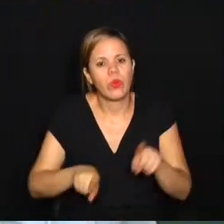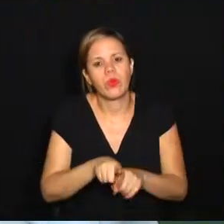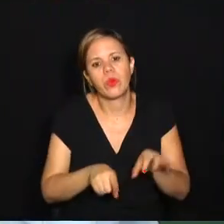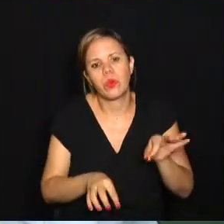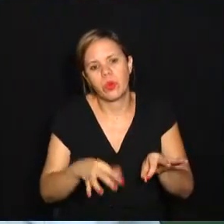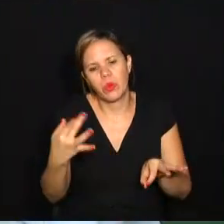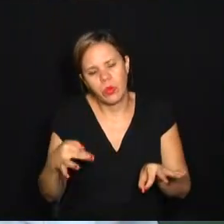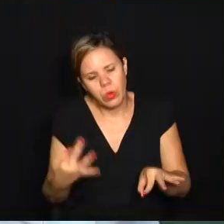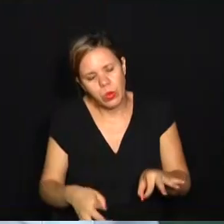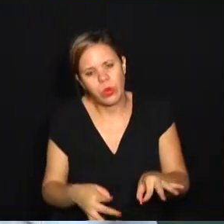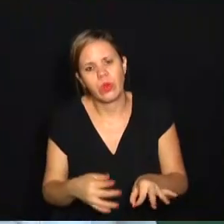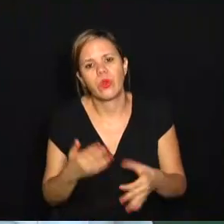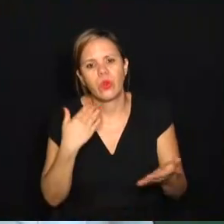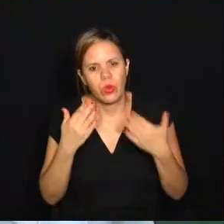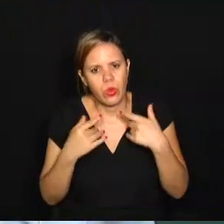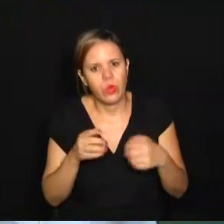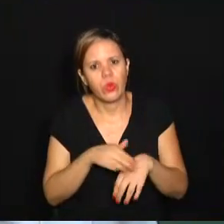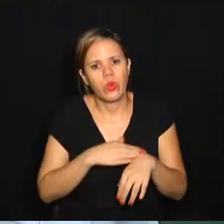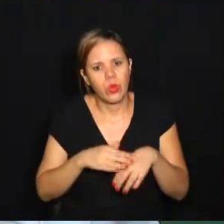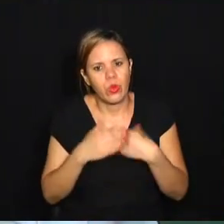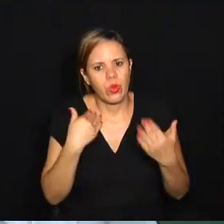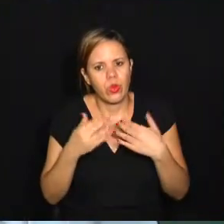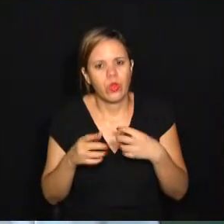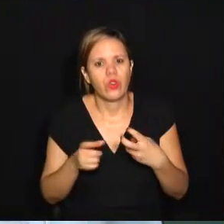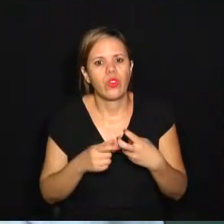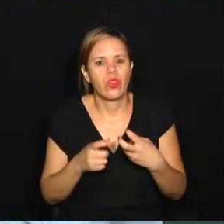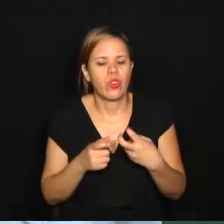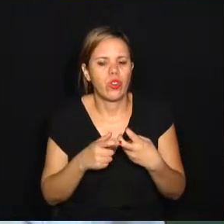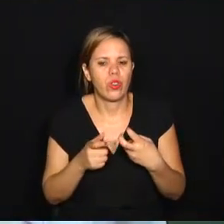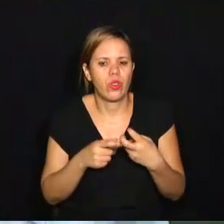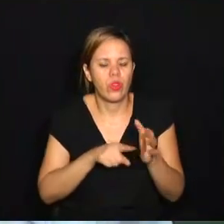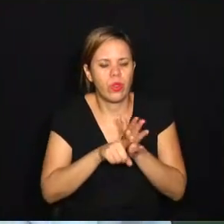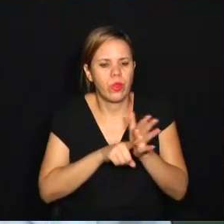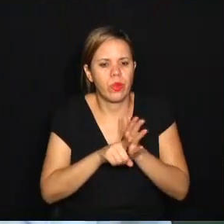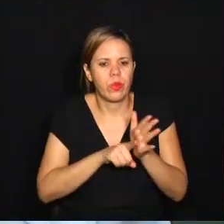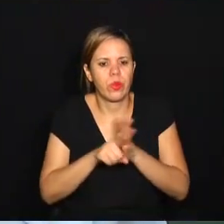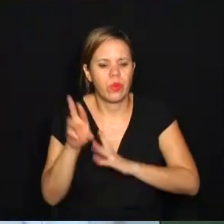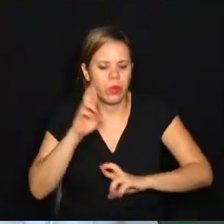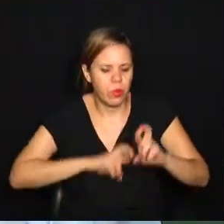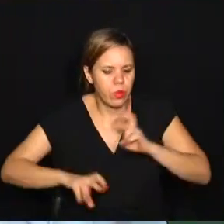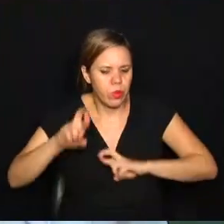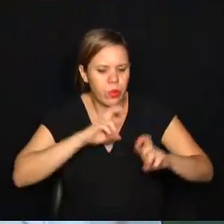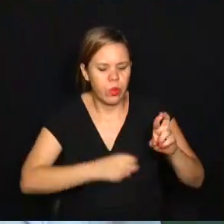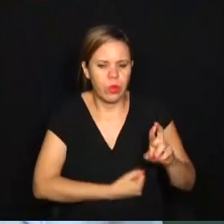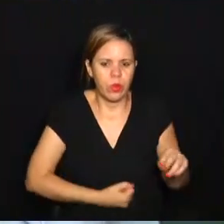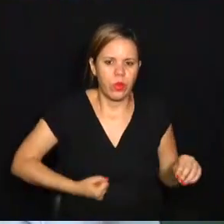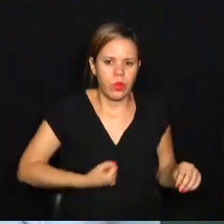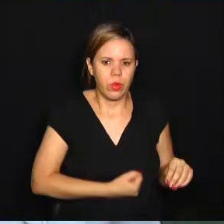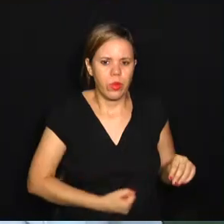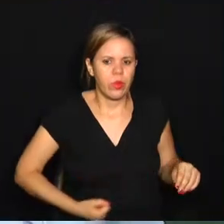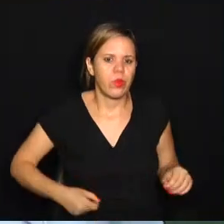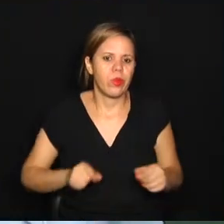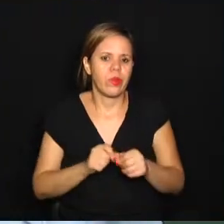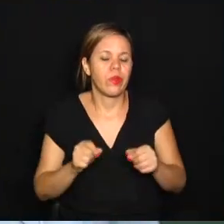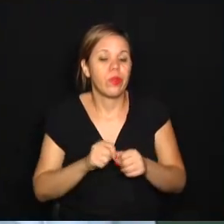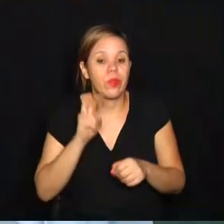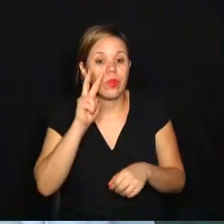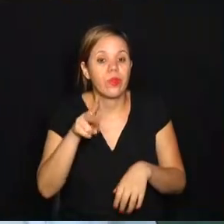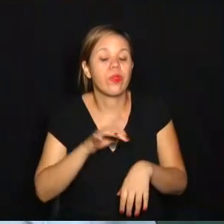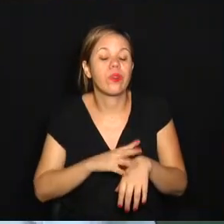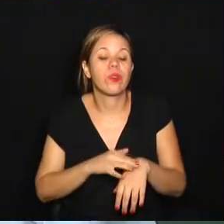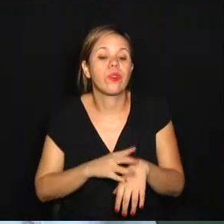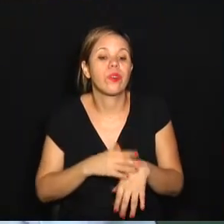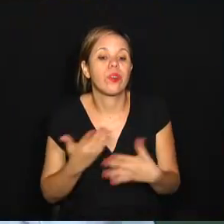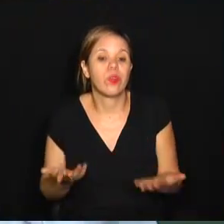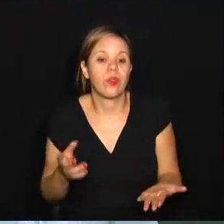crônica, vale a pena conversar com o seu ginecologista e investigar através de alguns exames esse diagnóstico de endometriose.